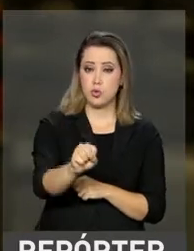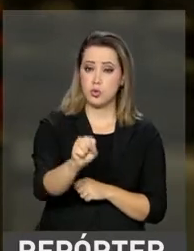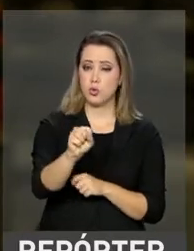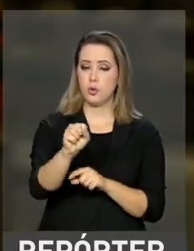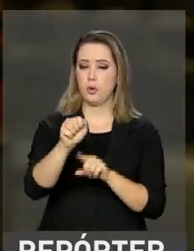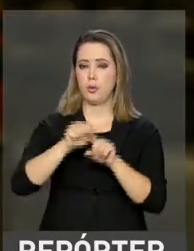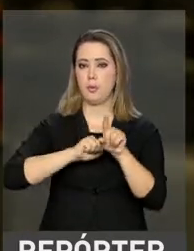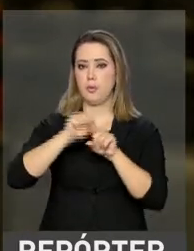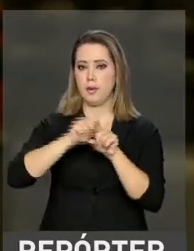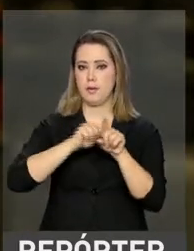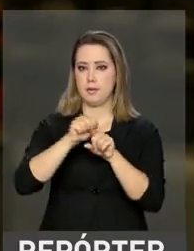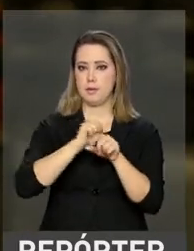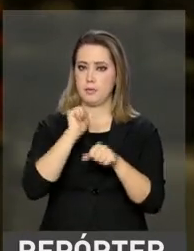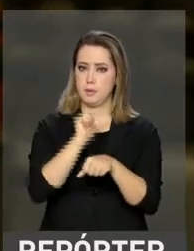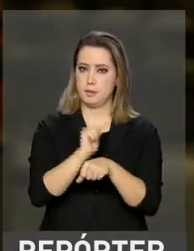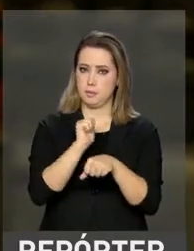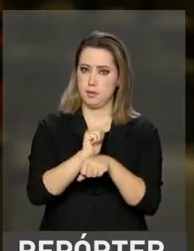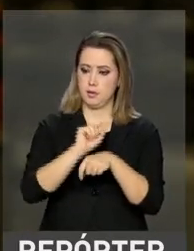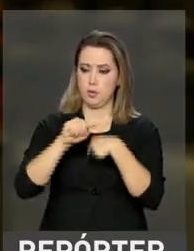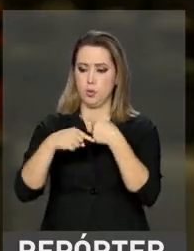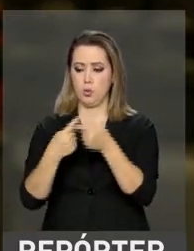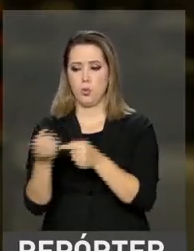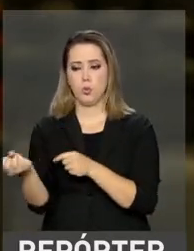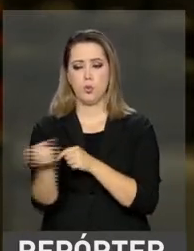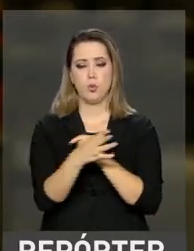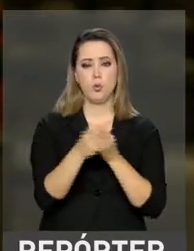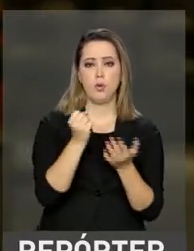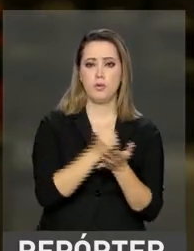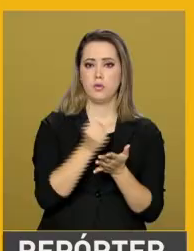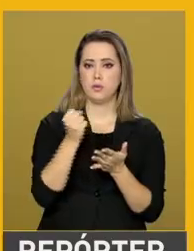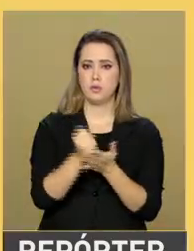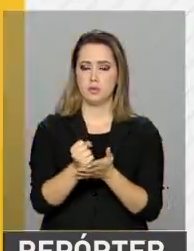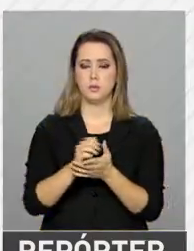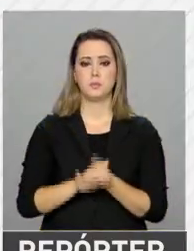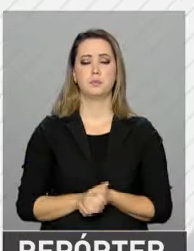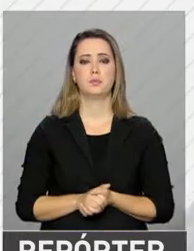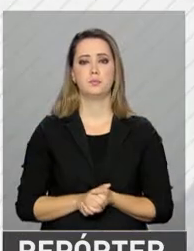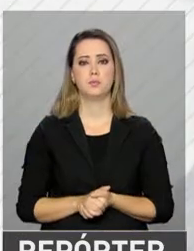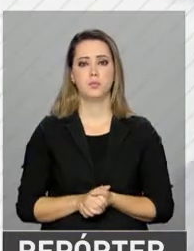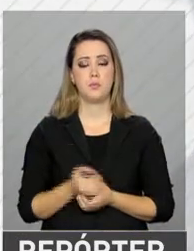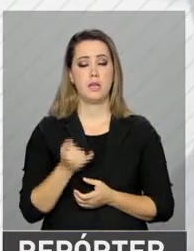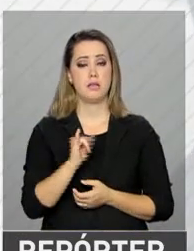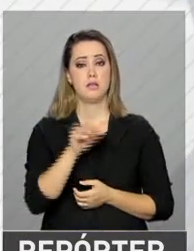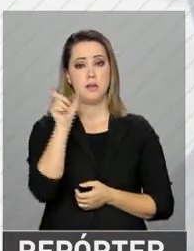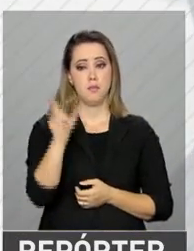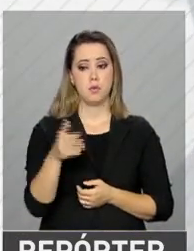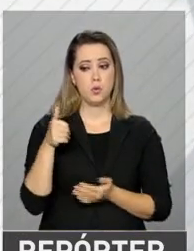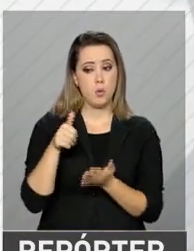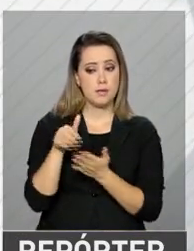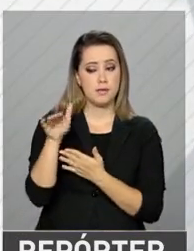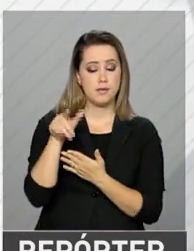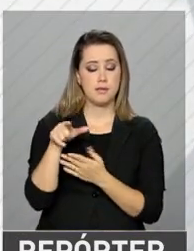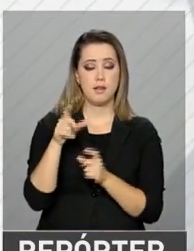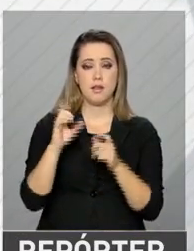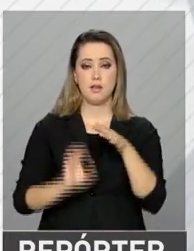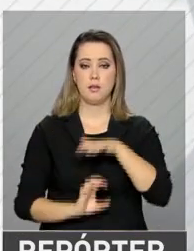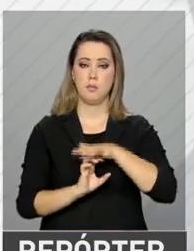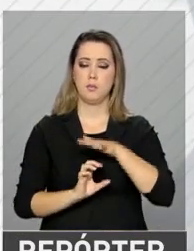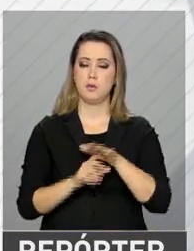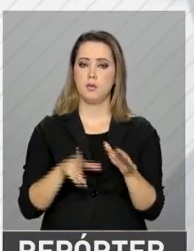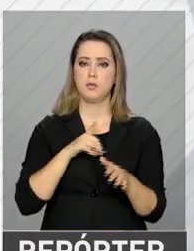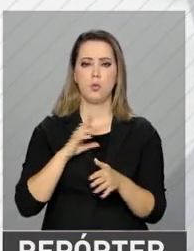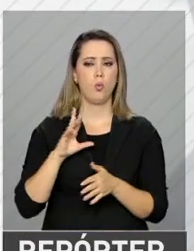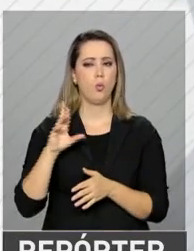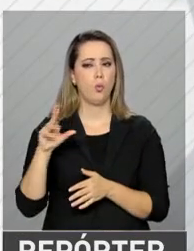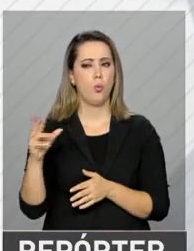para recontratá lo em seguida como terceirizado no caso de demissão o trabalhador mantém todos os direitos